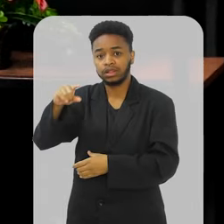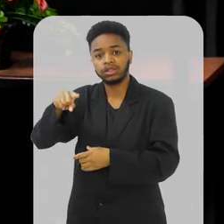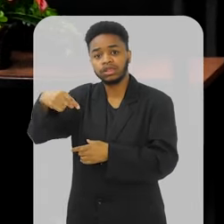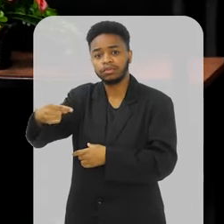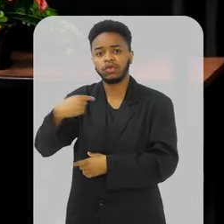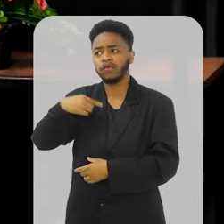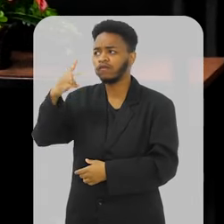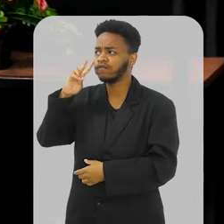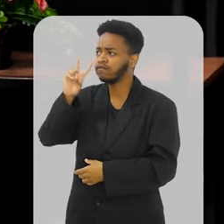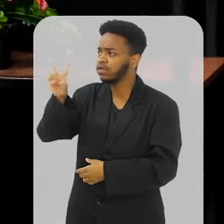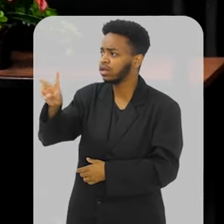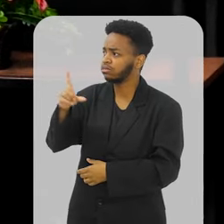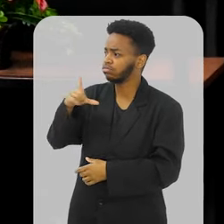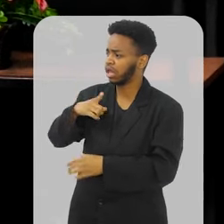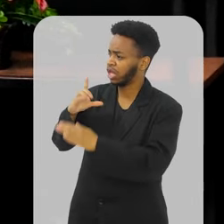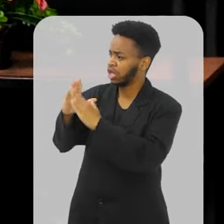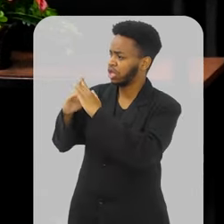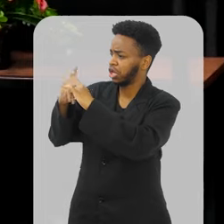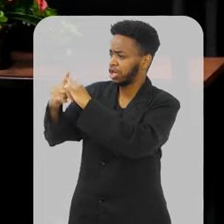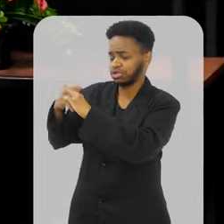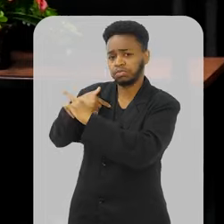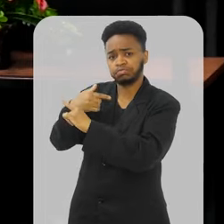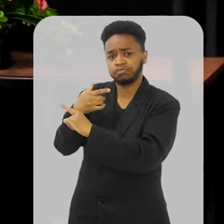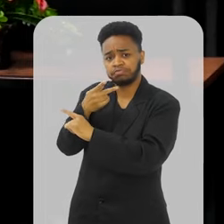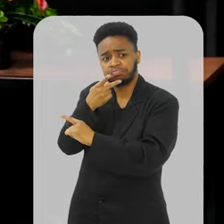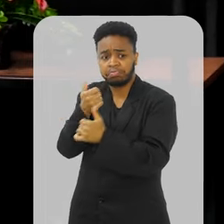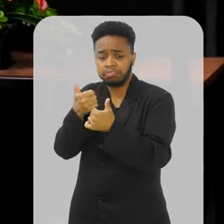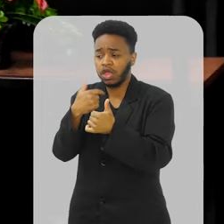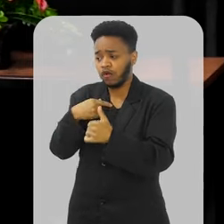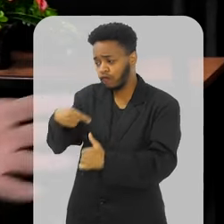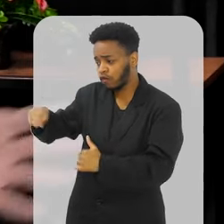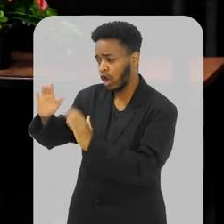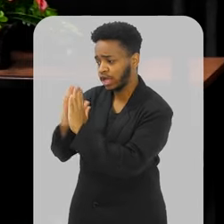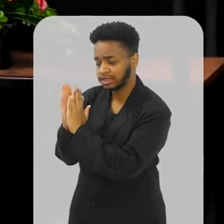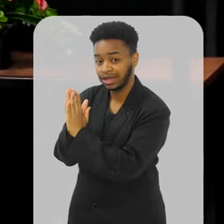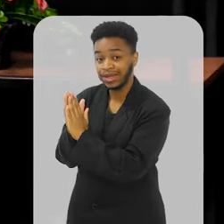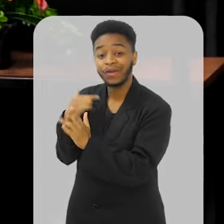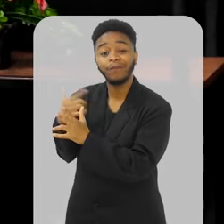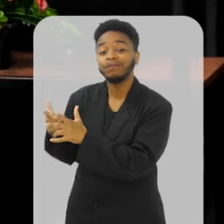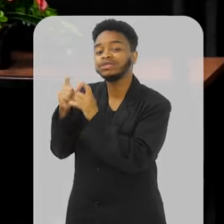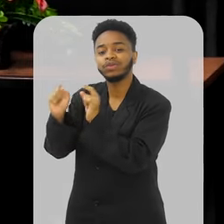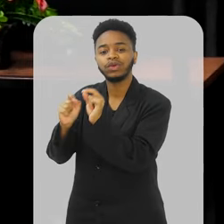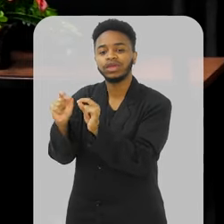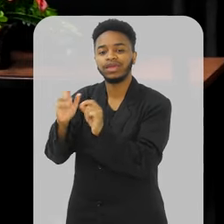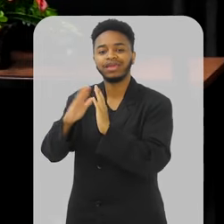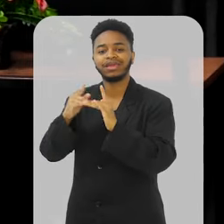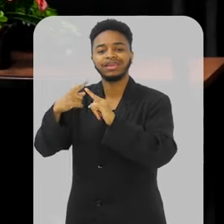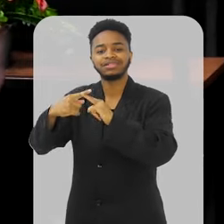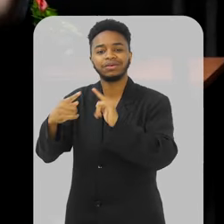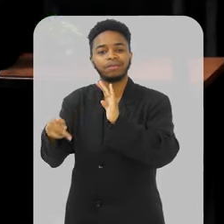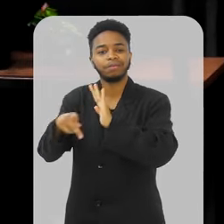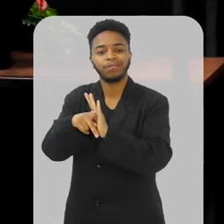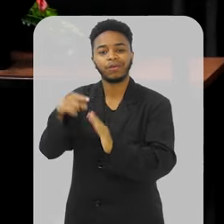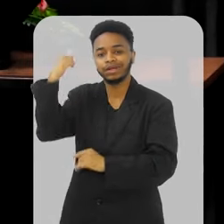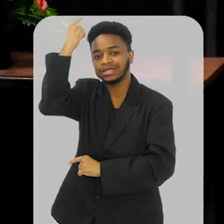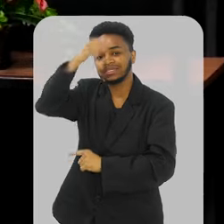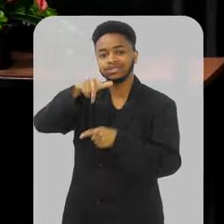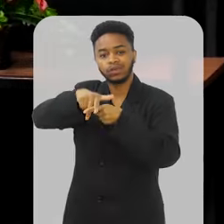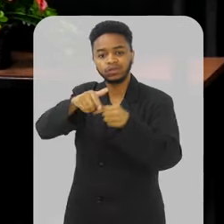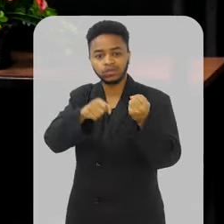olho vejo uma torre de igreja vou F assim vou lá rezar Quando eu olho era a igreja de São Jorge Me deparo com aquela